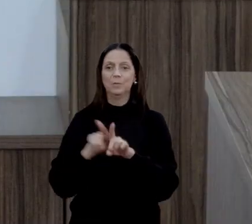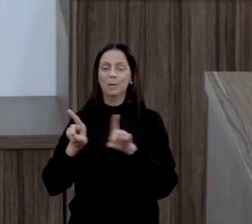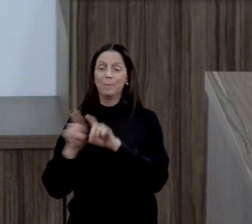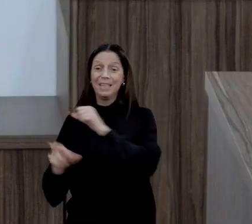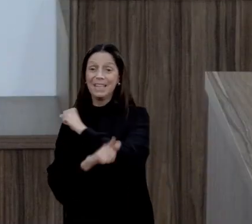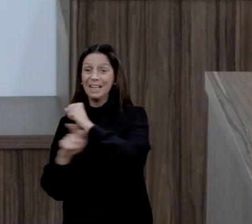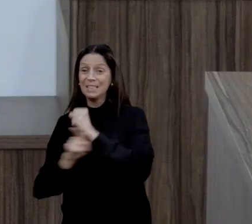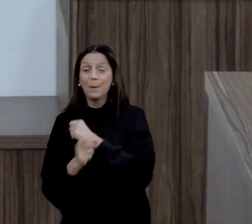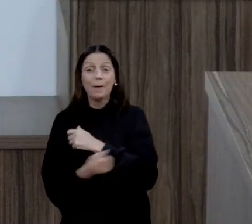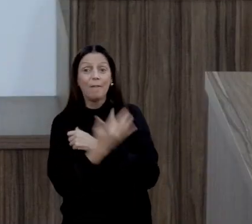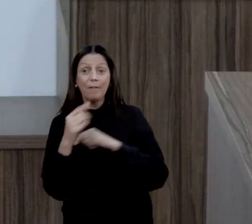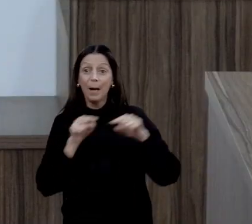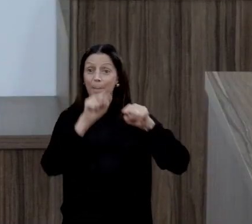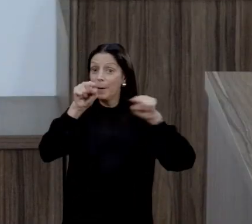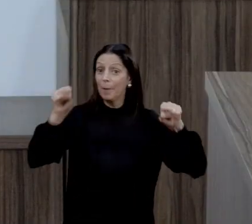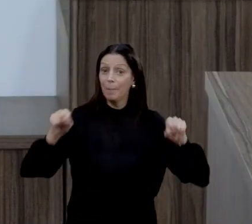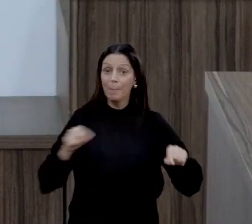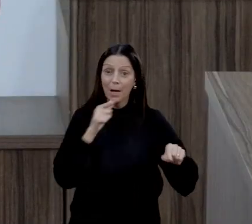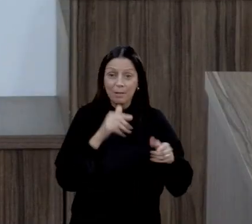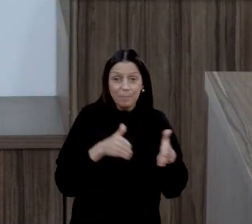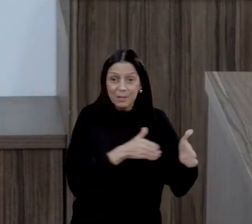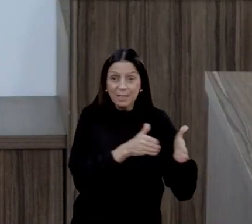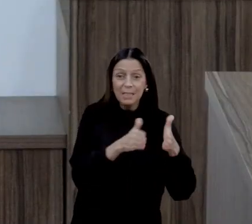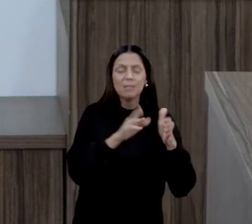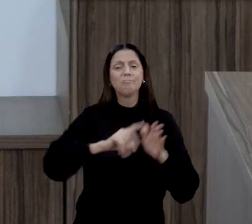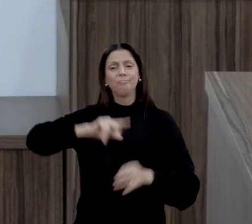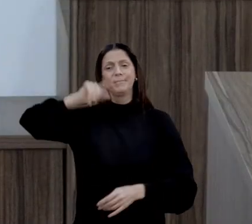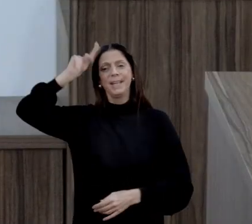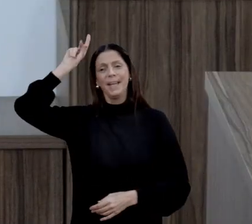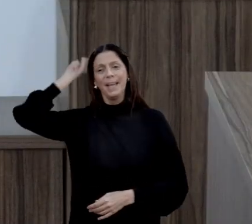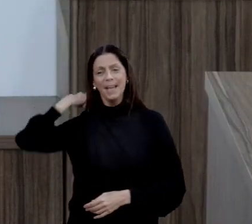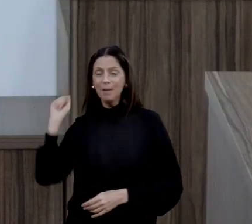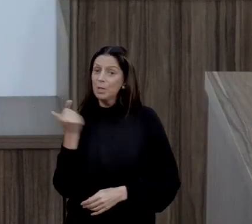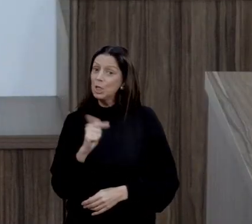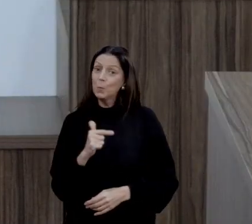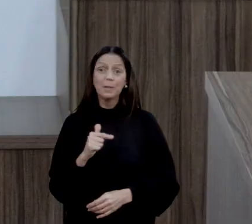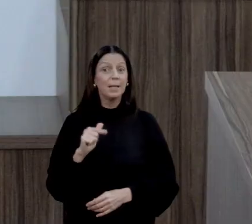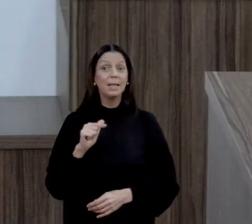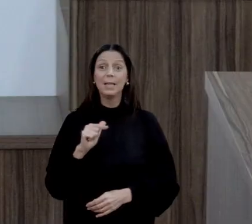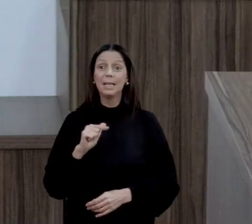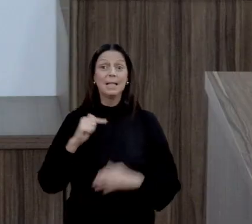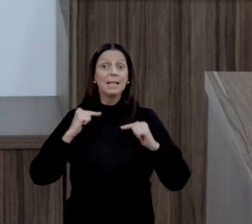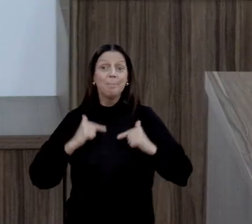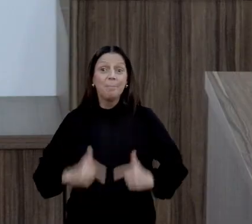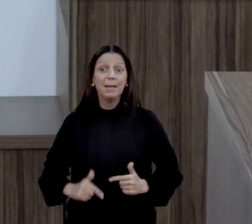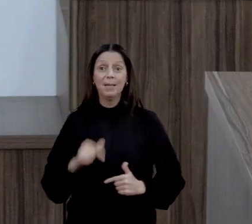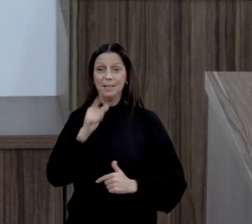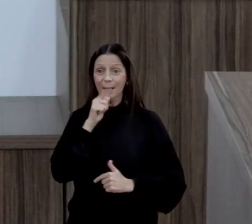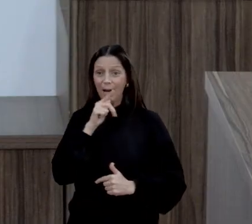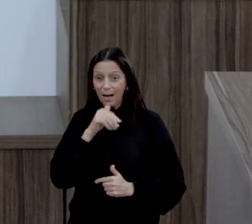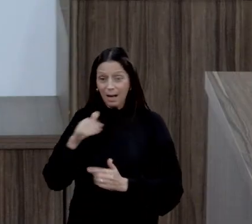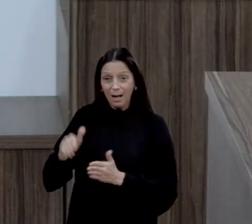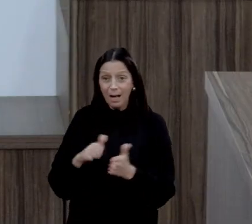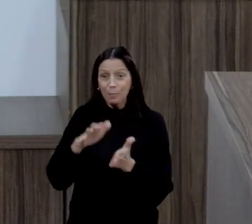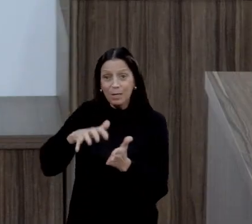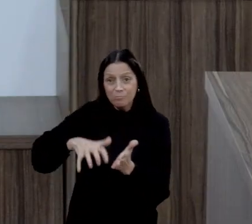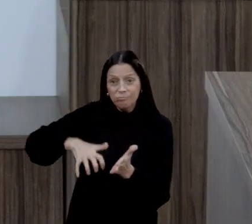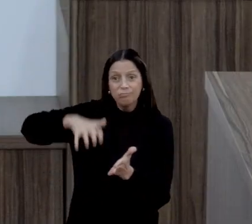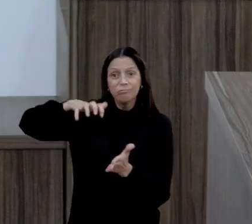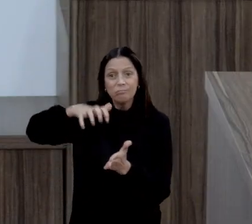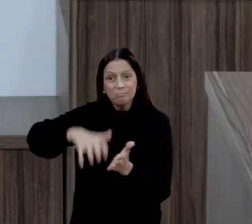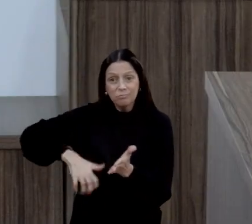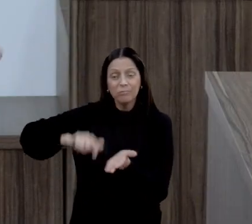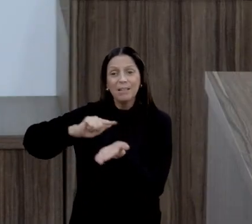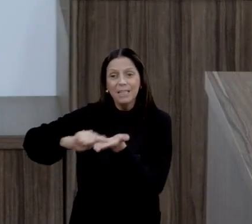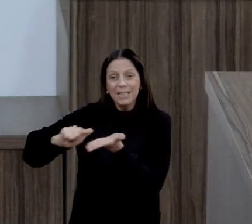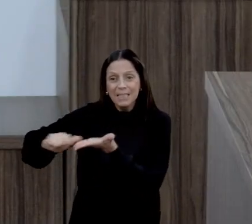são muitos ribeirões, córregos, que há muito tempo não recebem o trabalho de limpeza, de desassoreamento, trabalho preventivo. Isso, se não for feito,